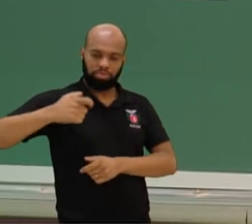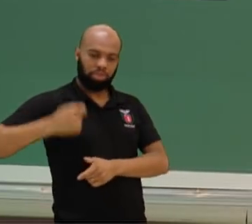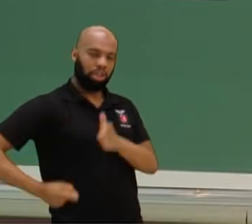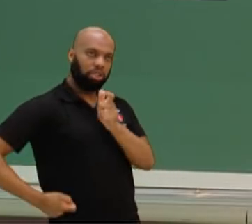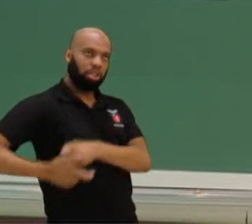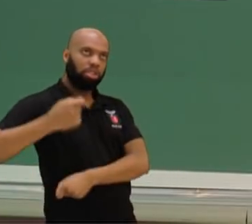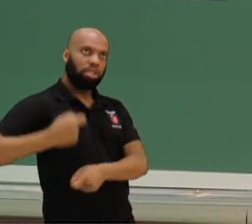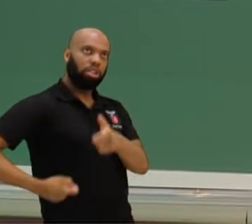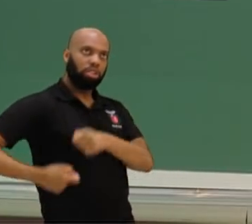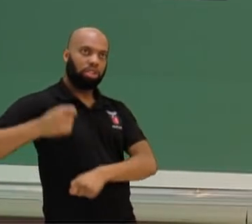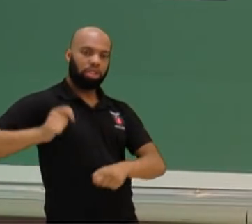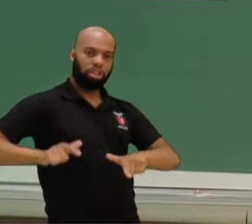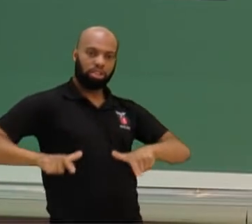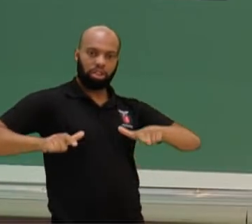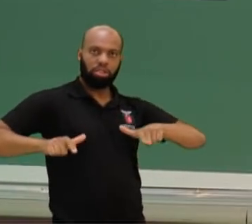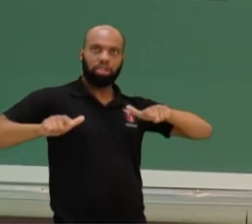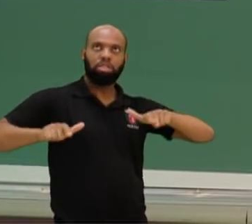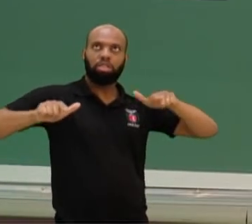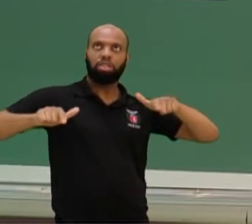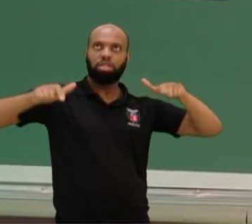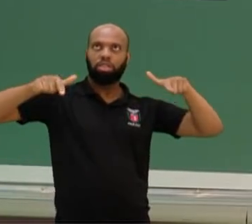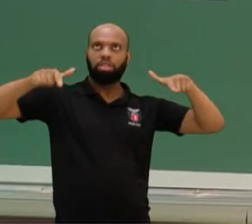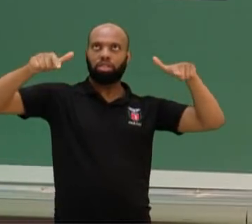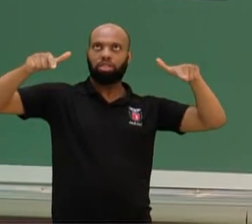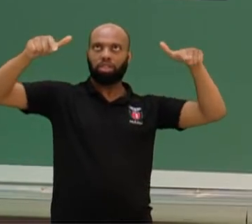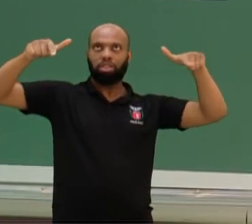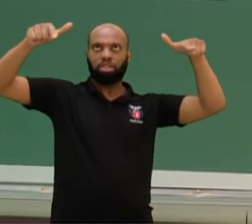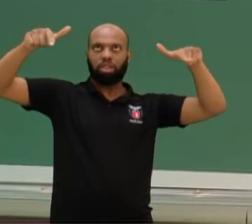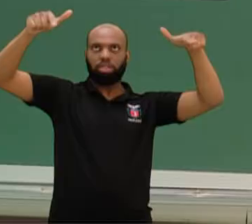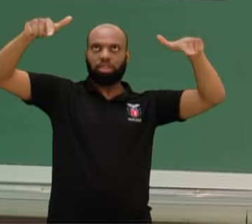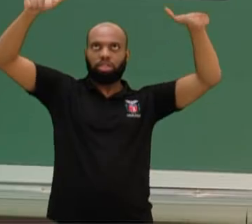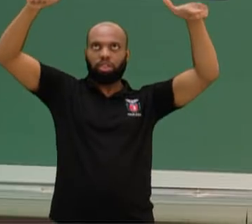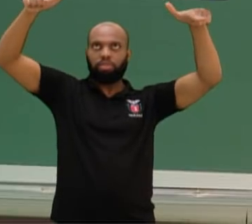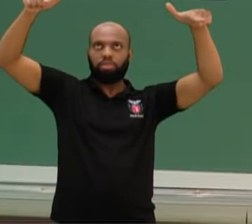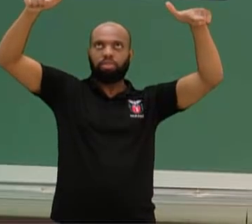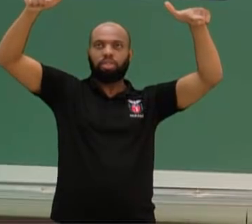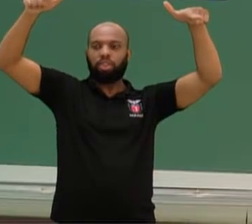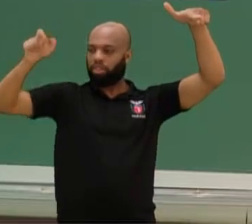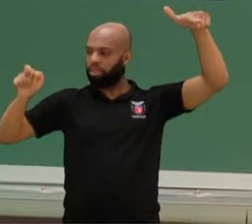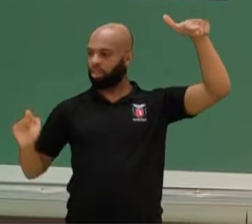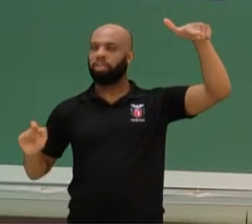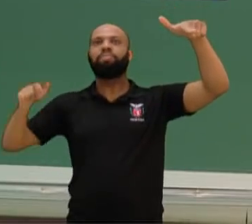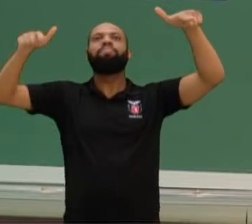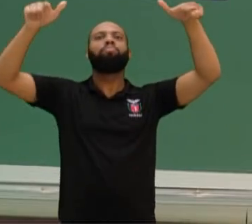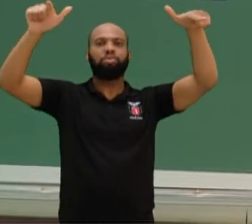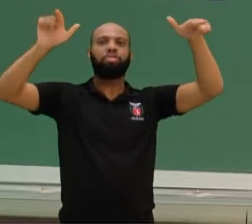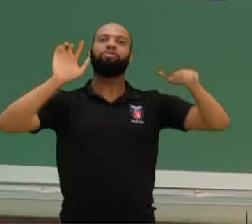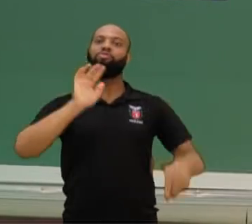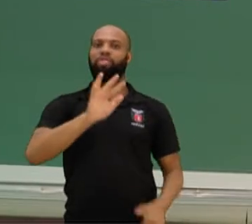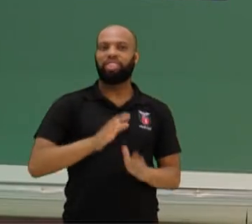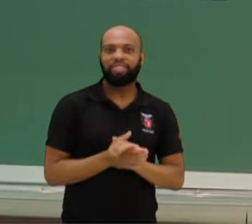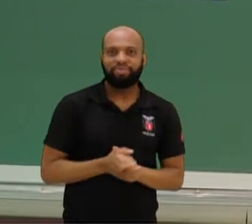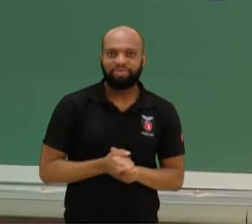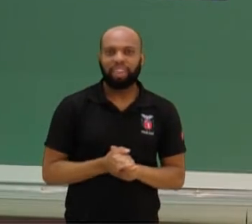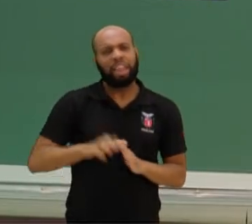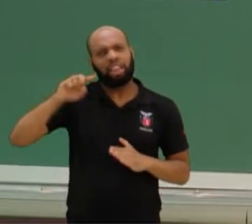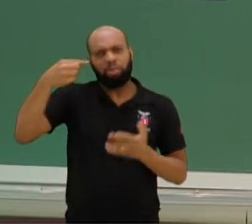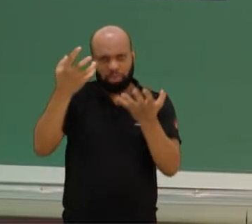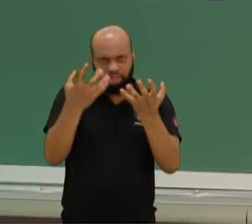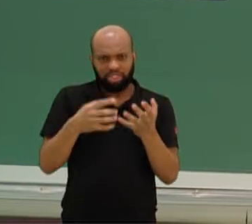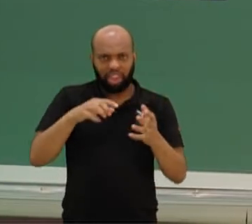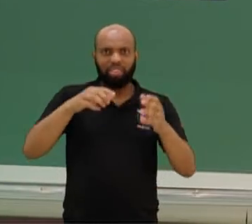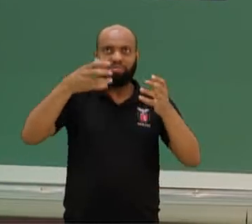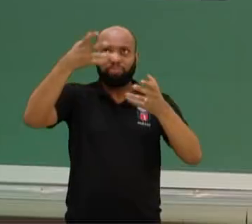essa cordinha fica conectada? Numa roldana ou polia. Imagina se a mãe tivesse que erguer o varal lá